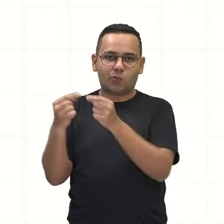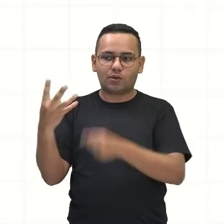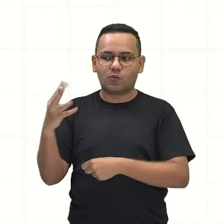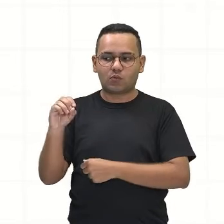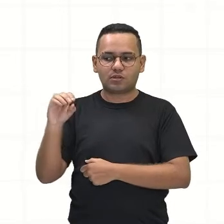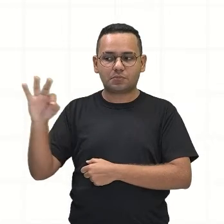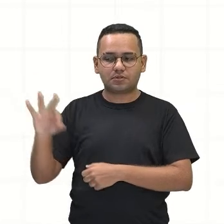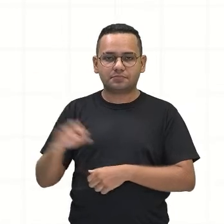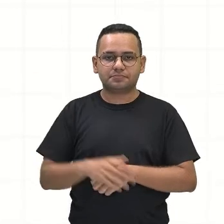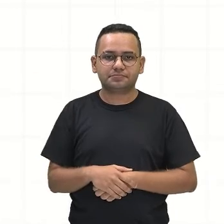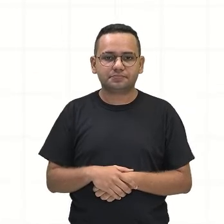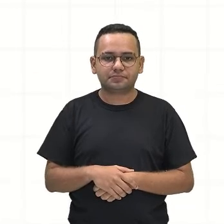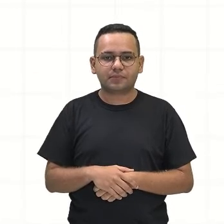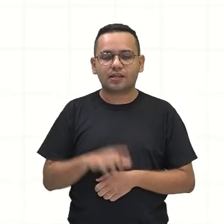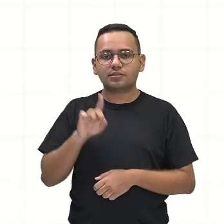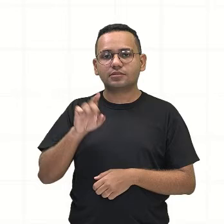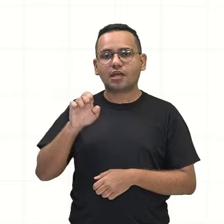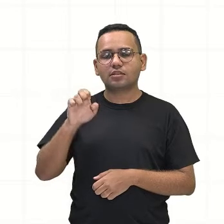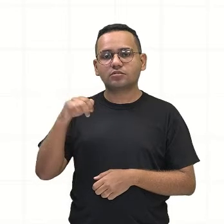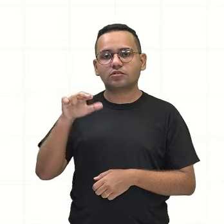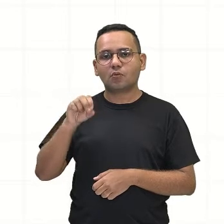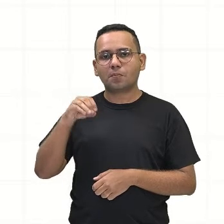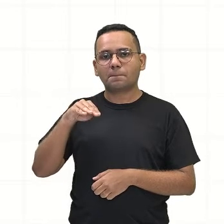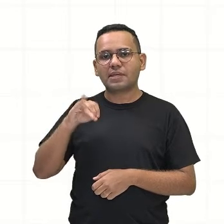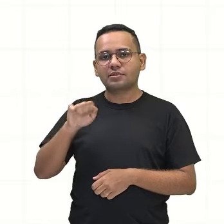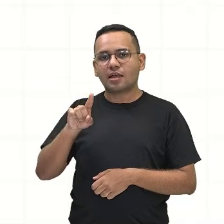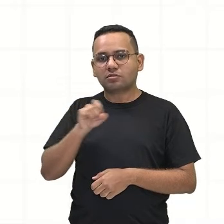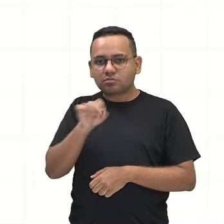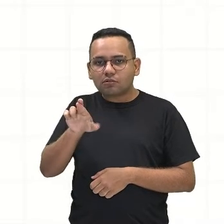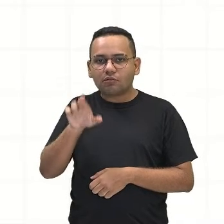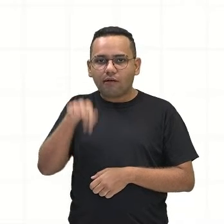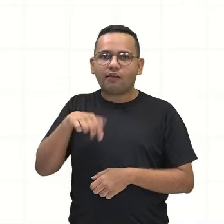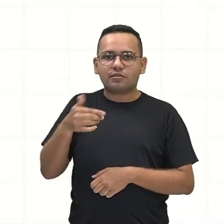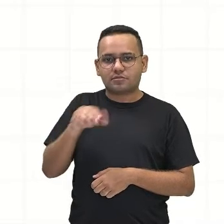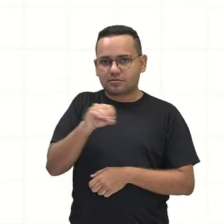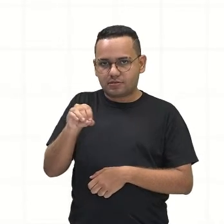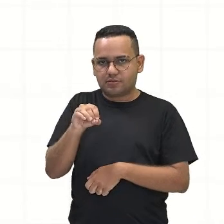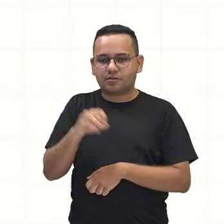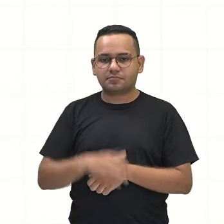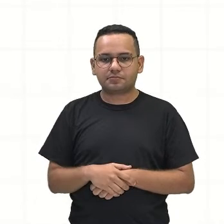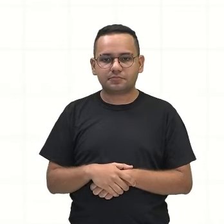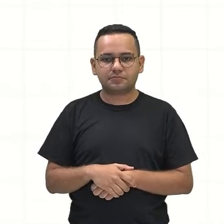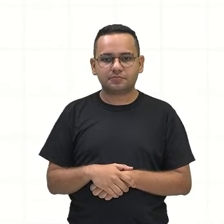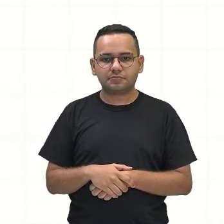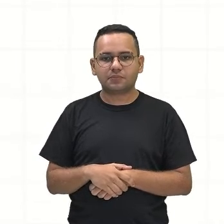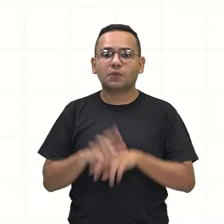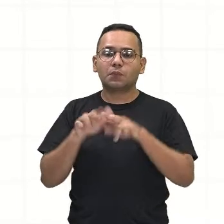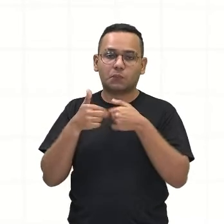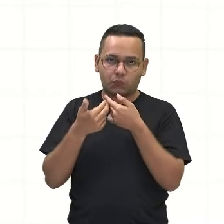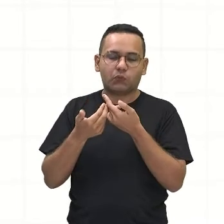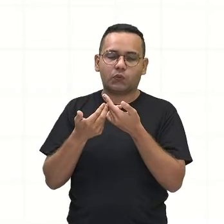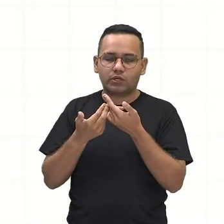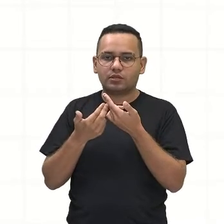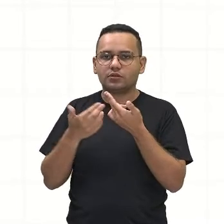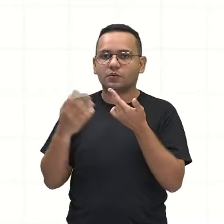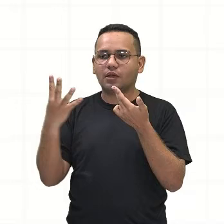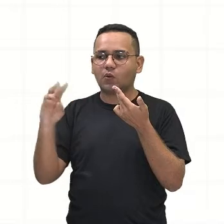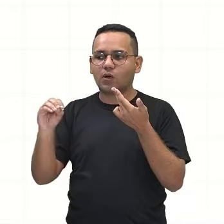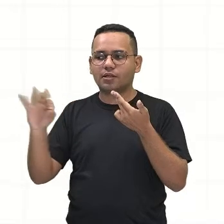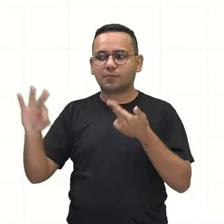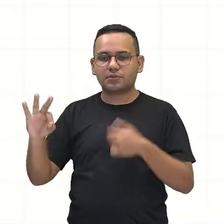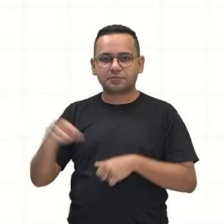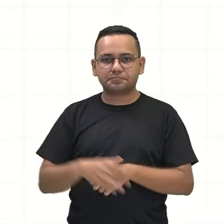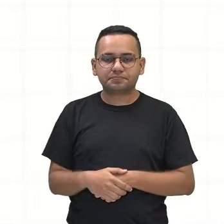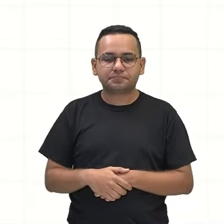ó, né? Como o denominador é 100, já vai dar 40%. Então, nós